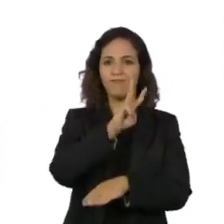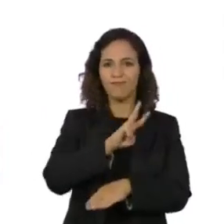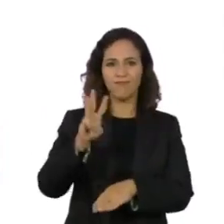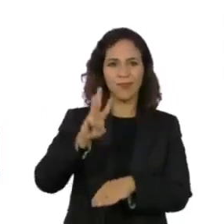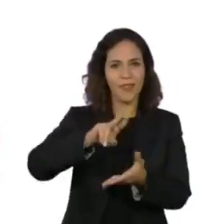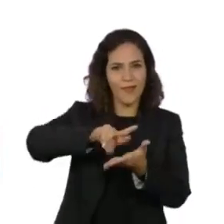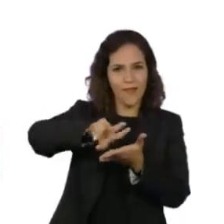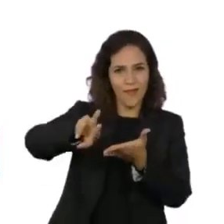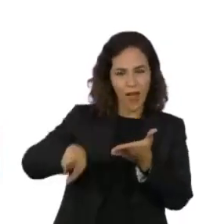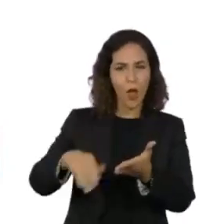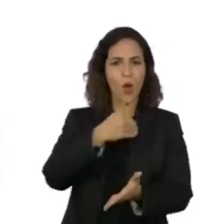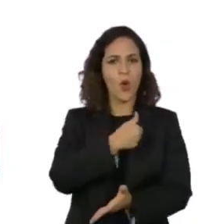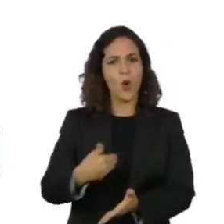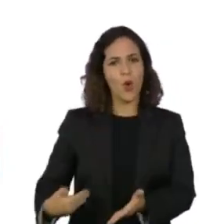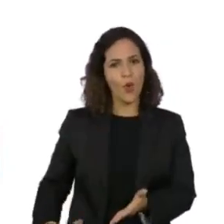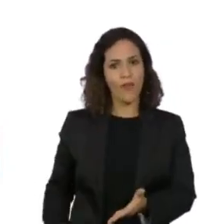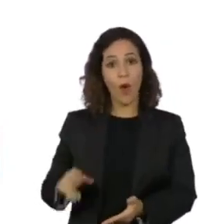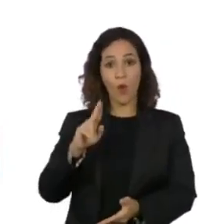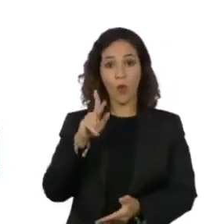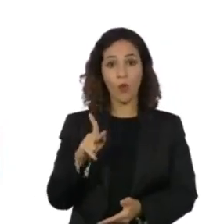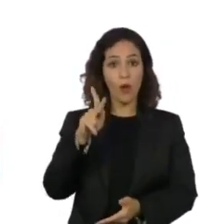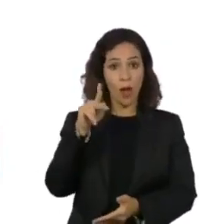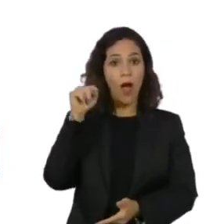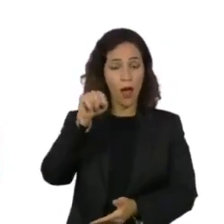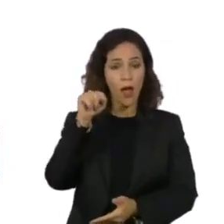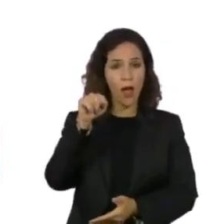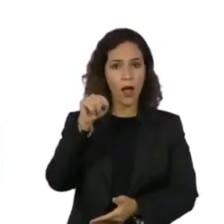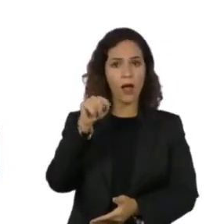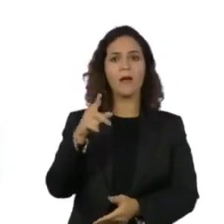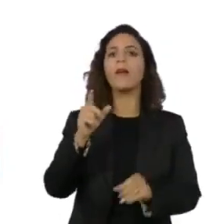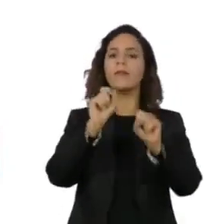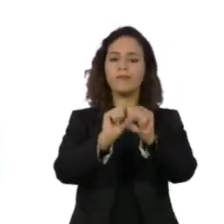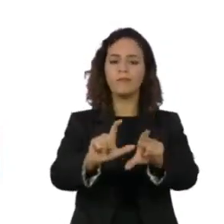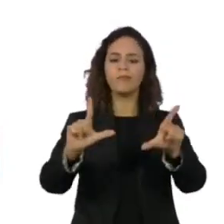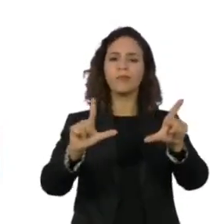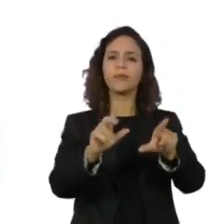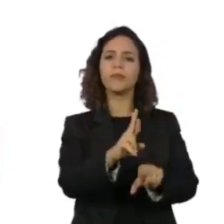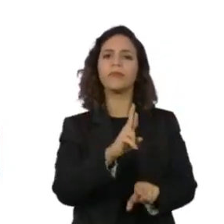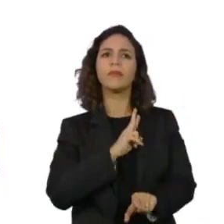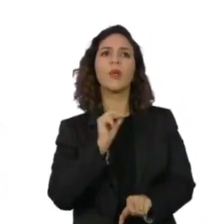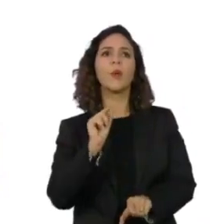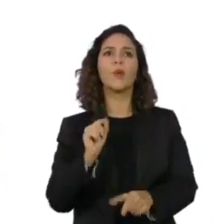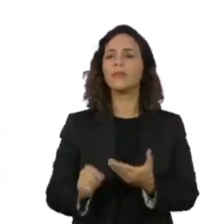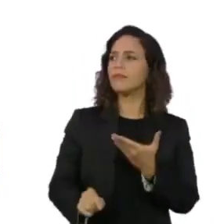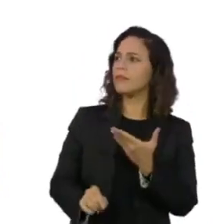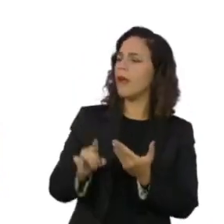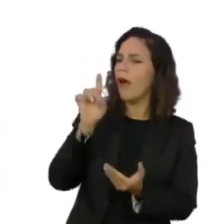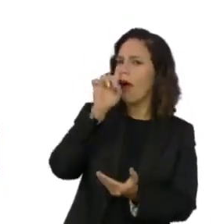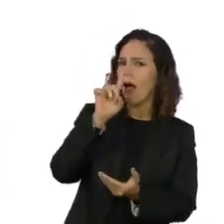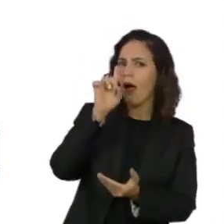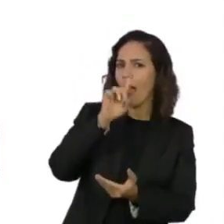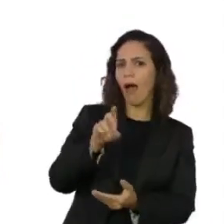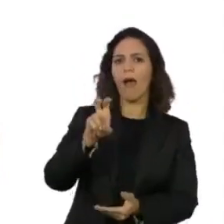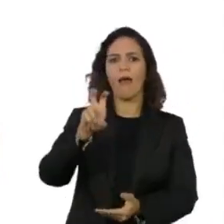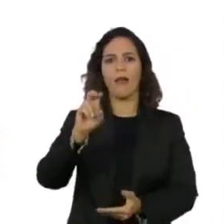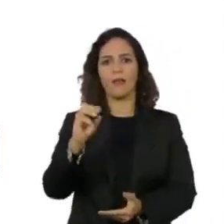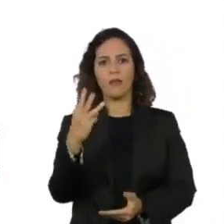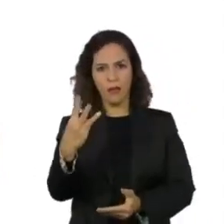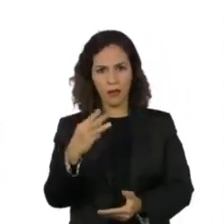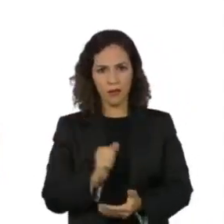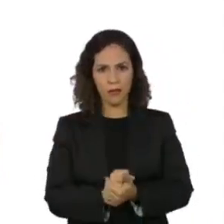e ao site gov.uk do Reino Unido retornará uma mensagem erro 503